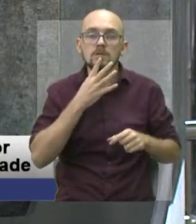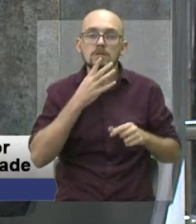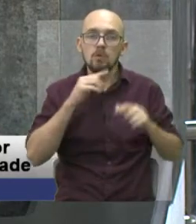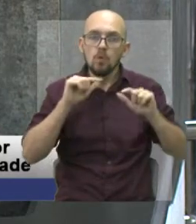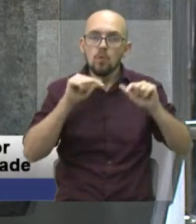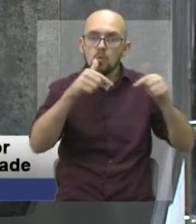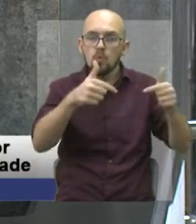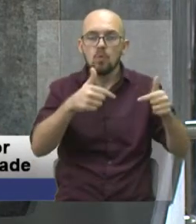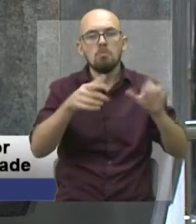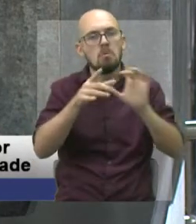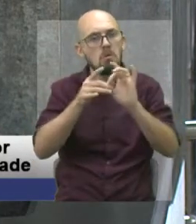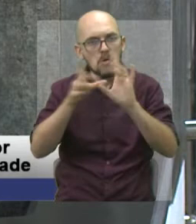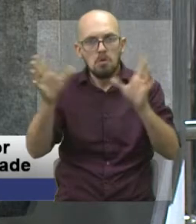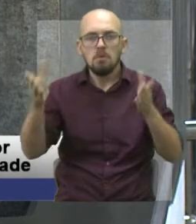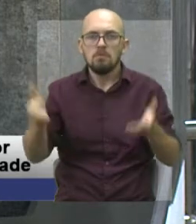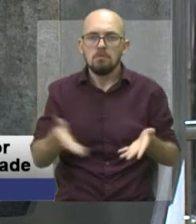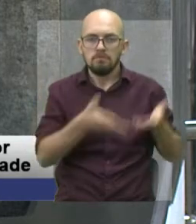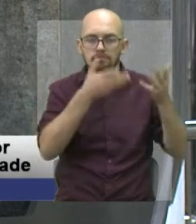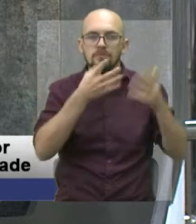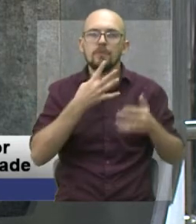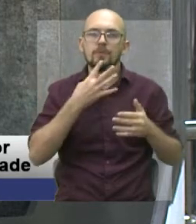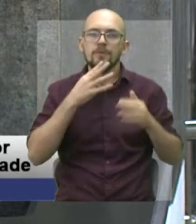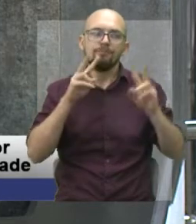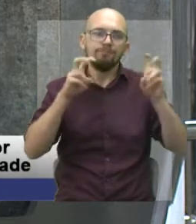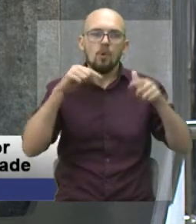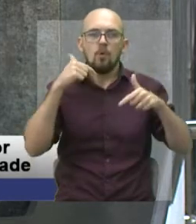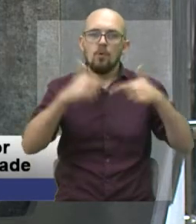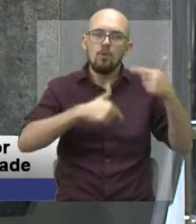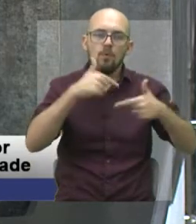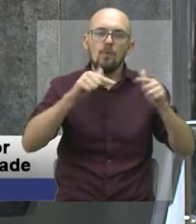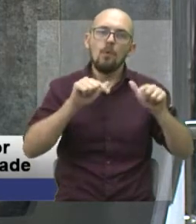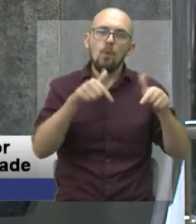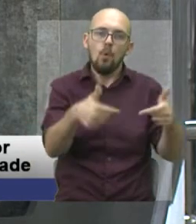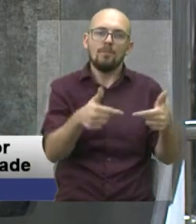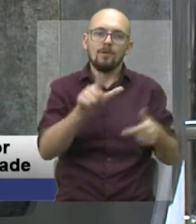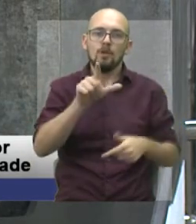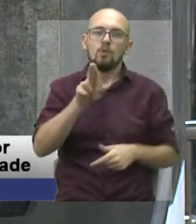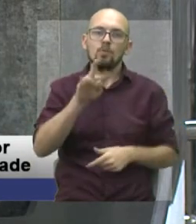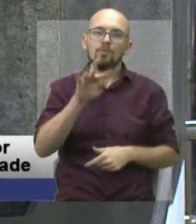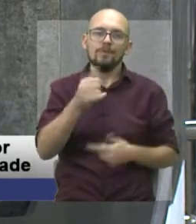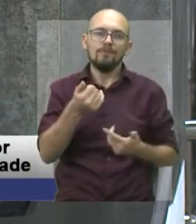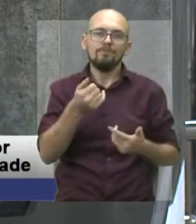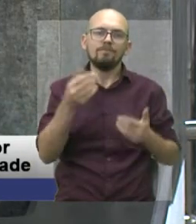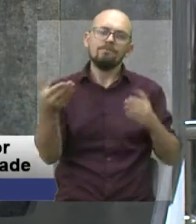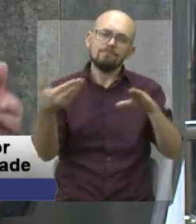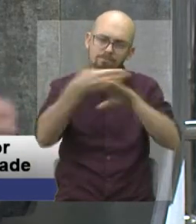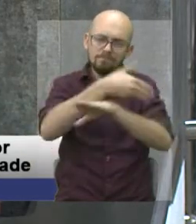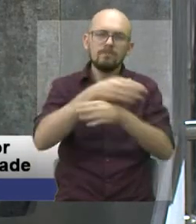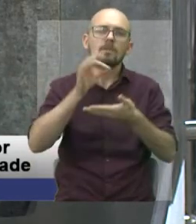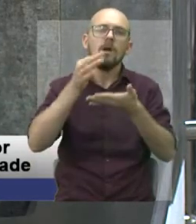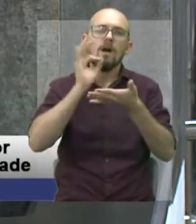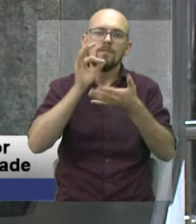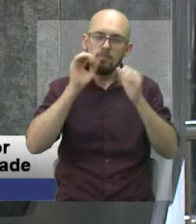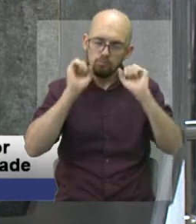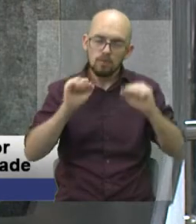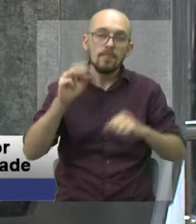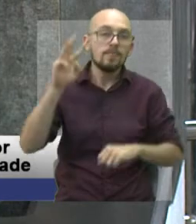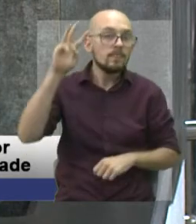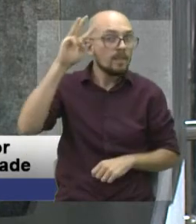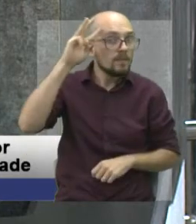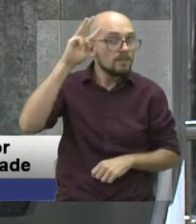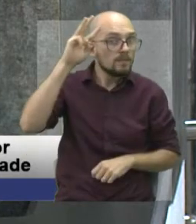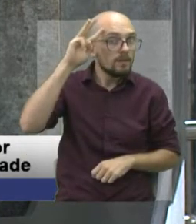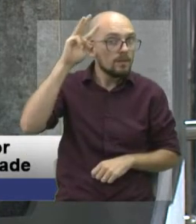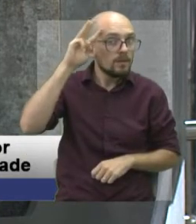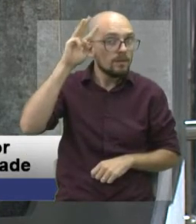empreitada, a nossa luta ali, que venha tomar um café com a gente na terça-feira, junto